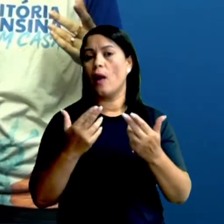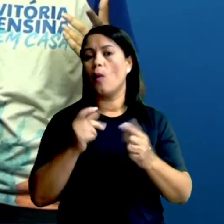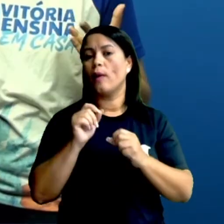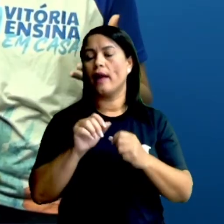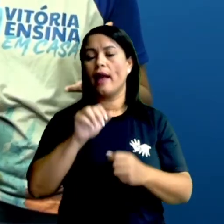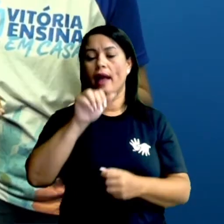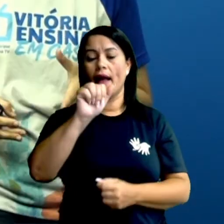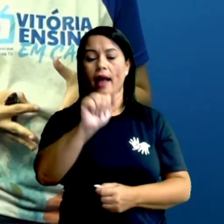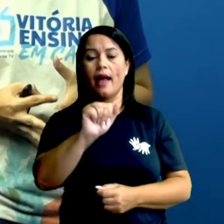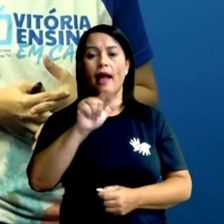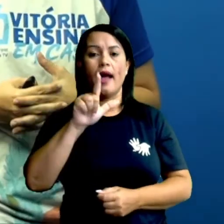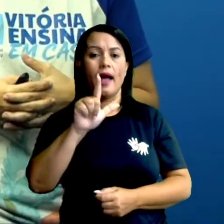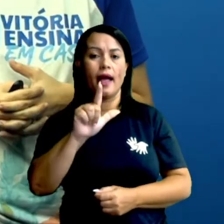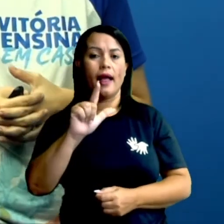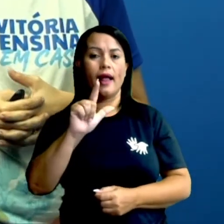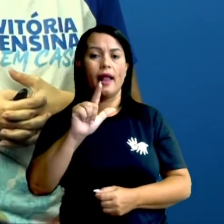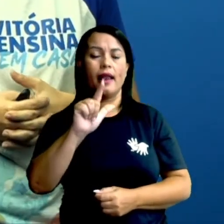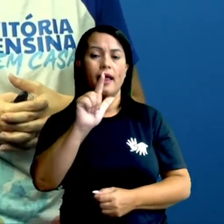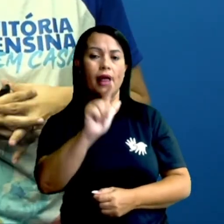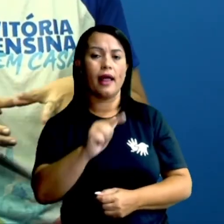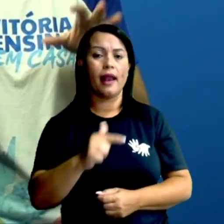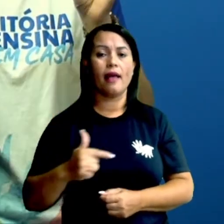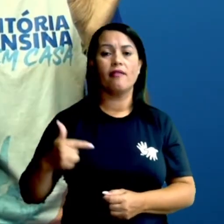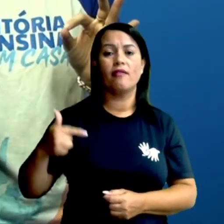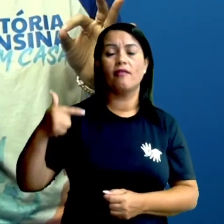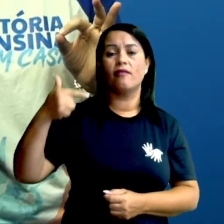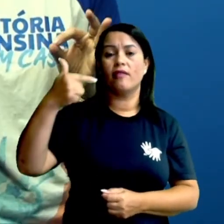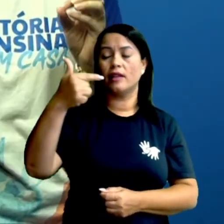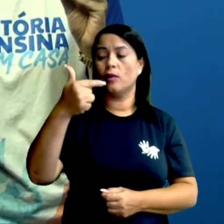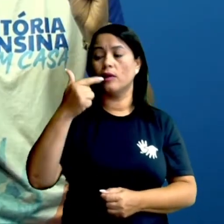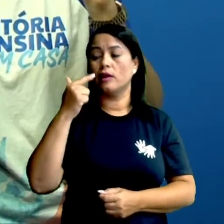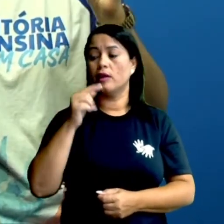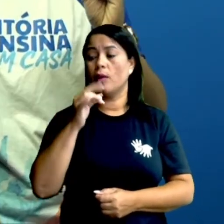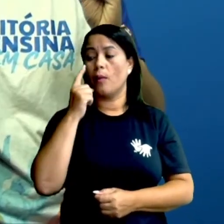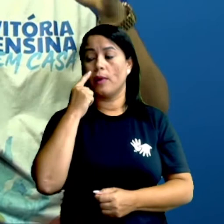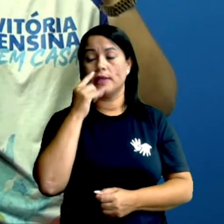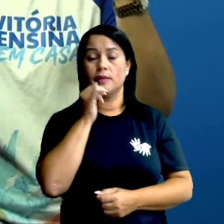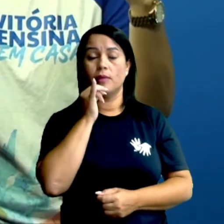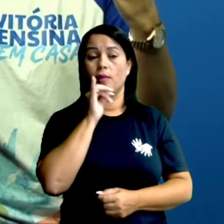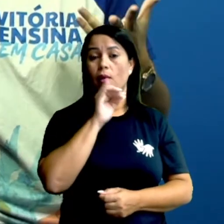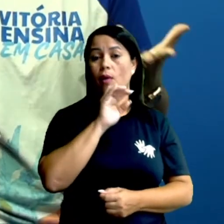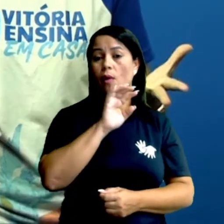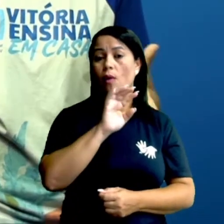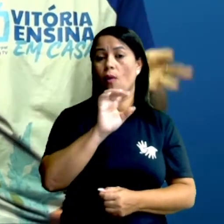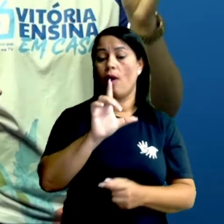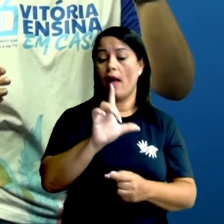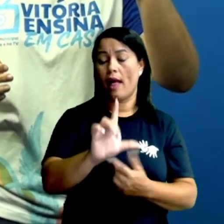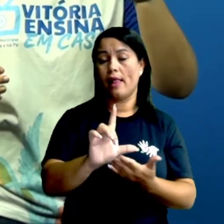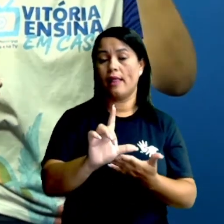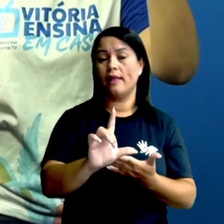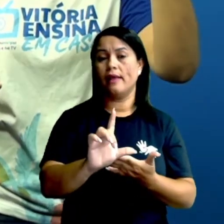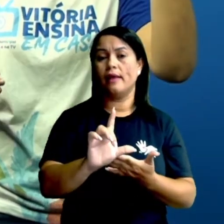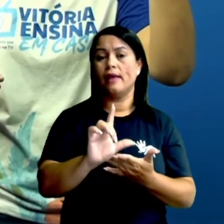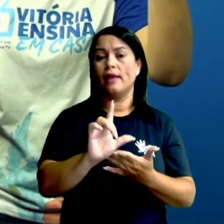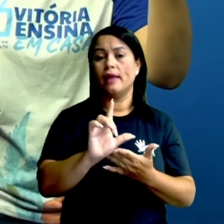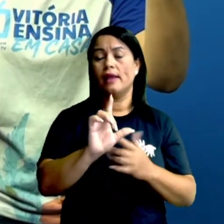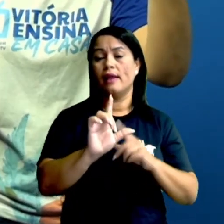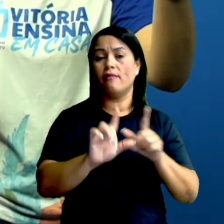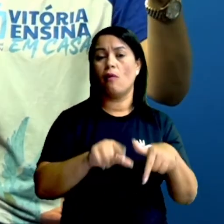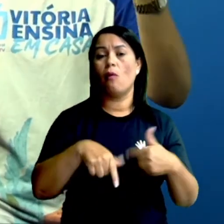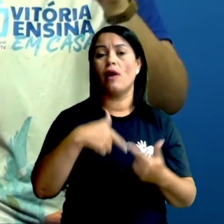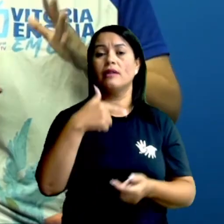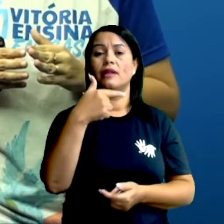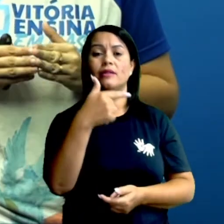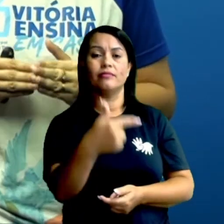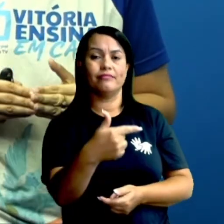A L elevado ao quadrado, tá? Então, é só pegar o valor de L, que for dado na questão, e elevar ele